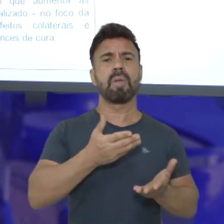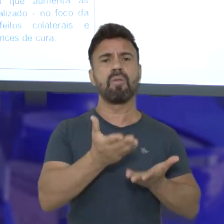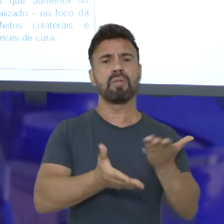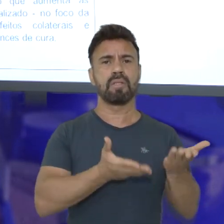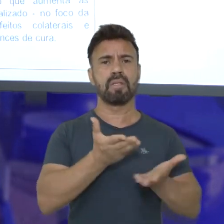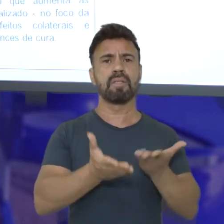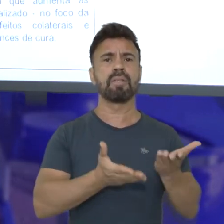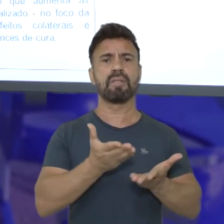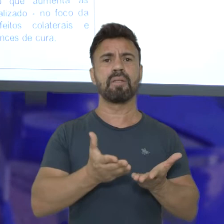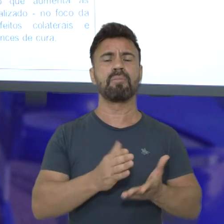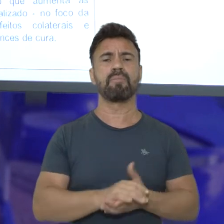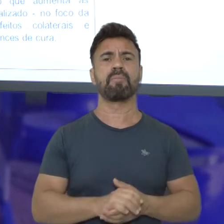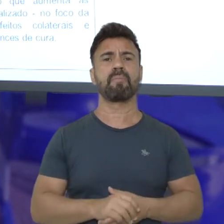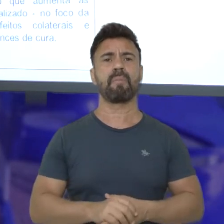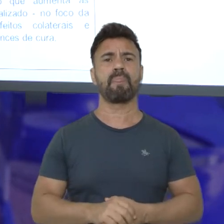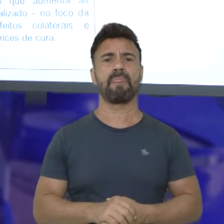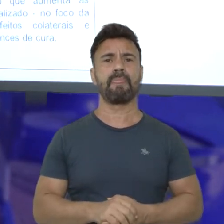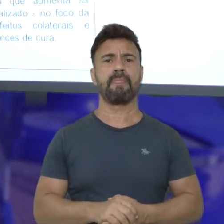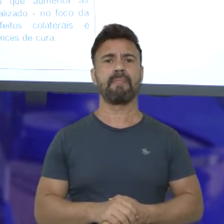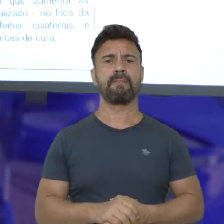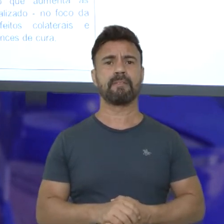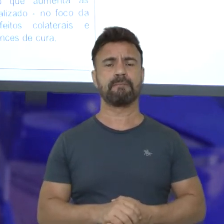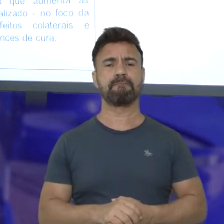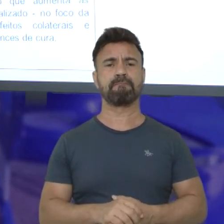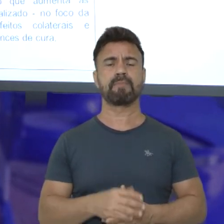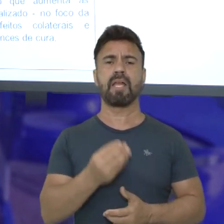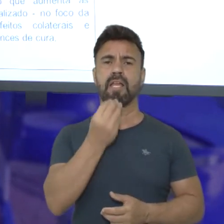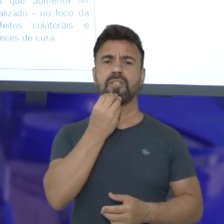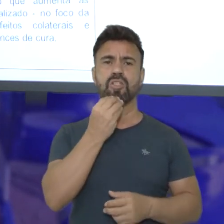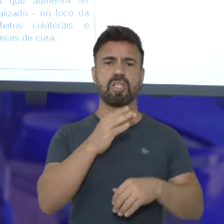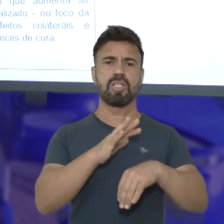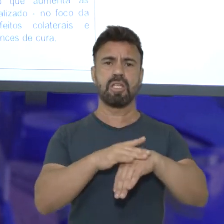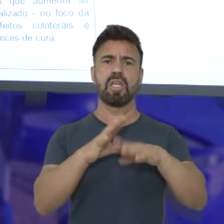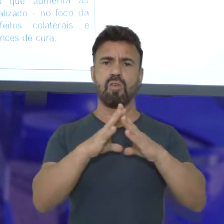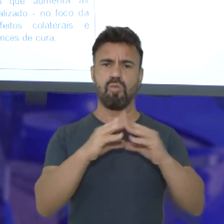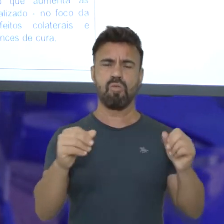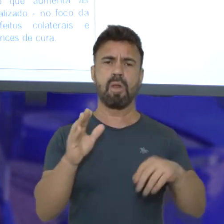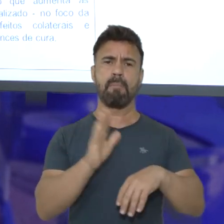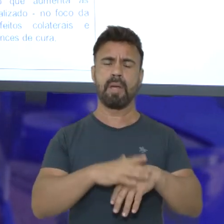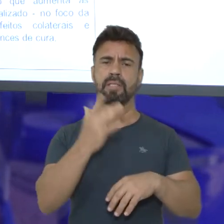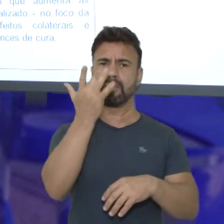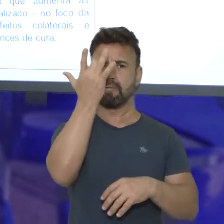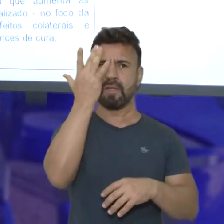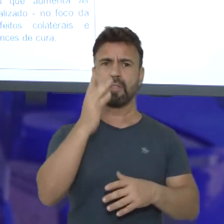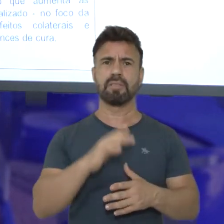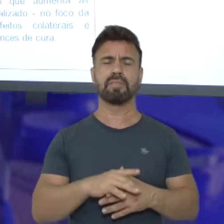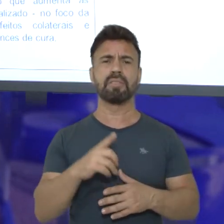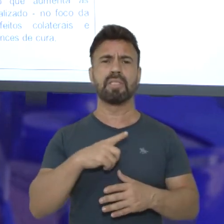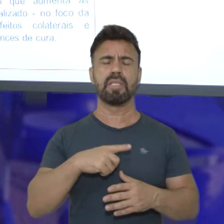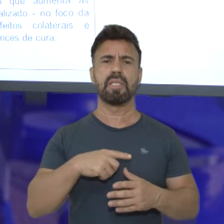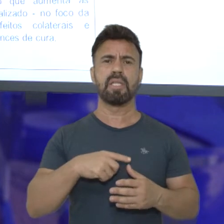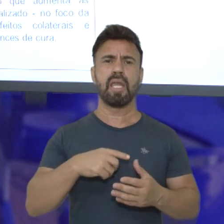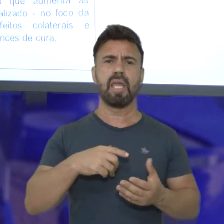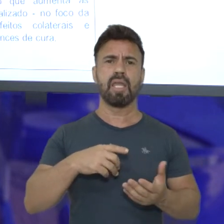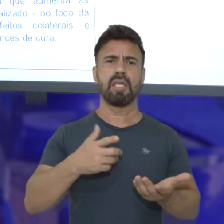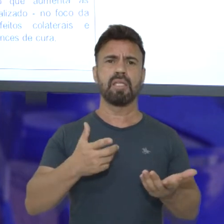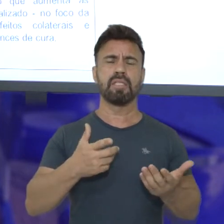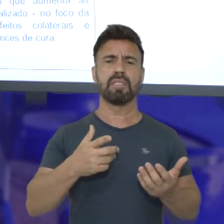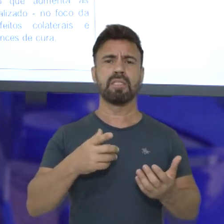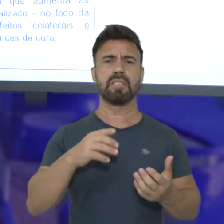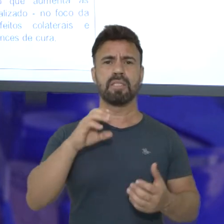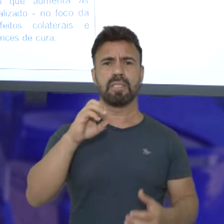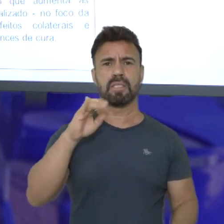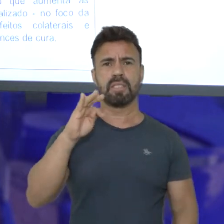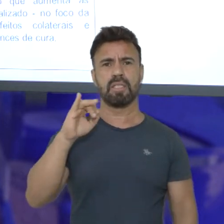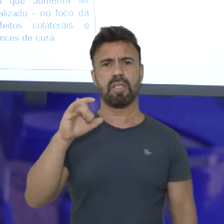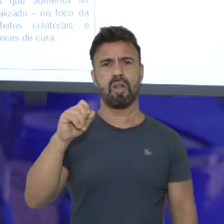e aumenta as chances de cura. Existe um tipo de exame, por exemplo, que é chamado de